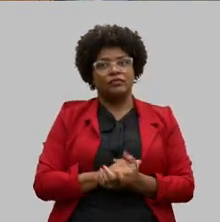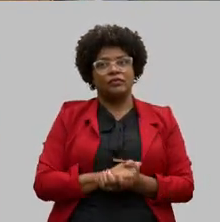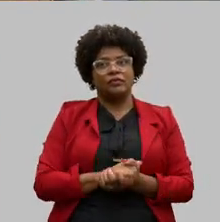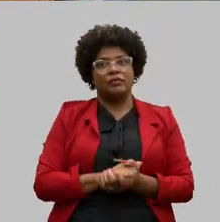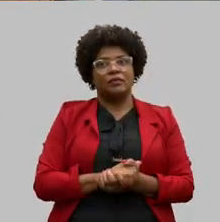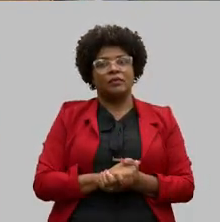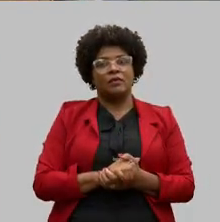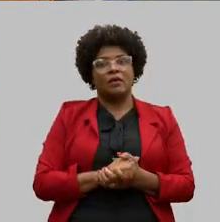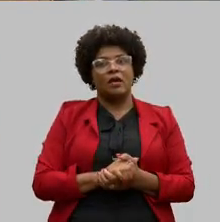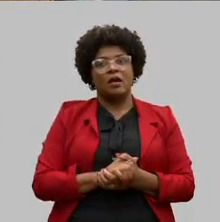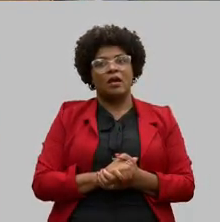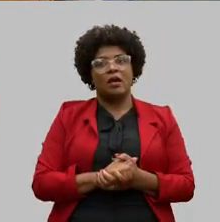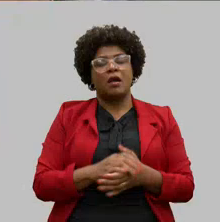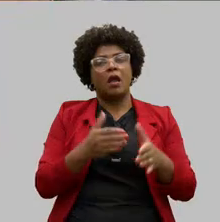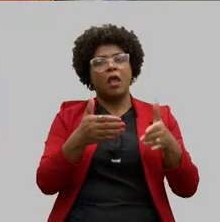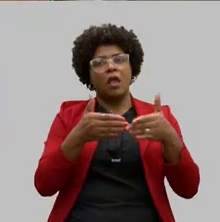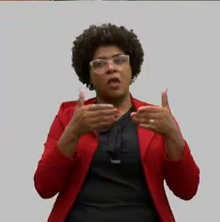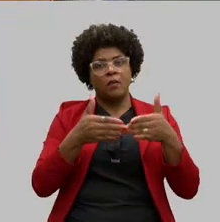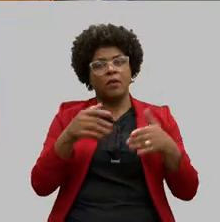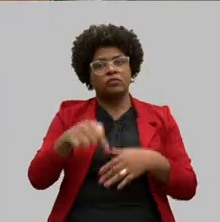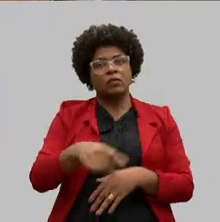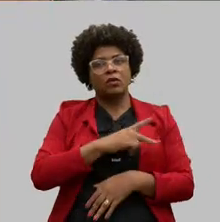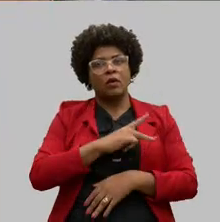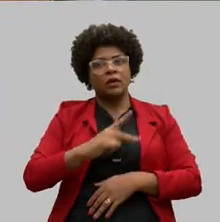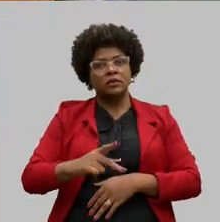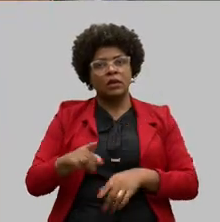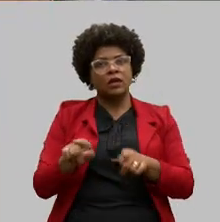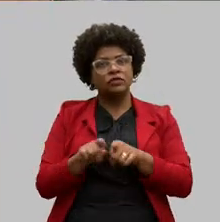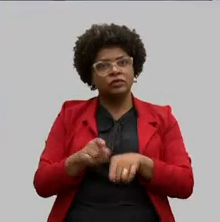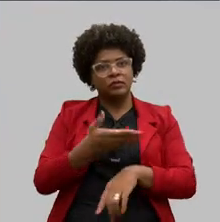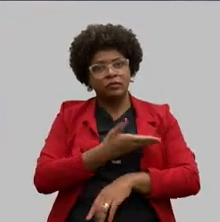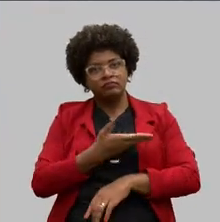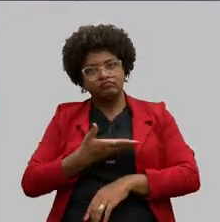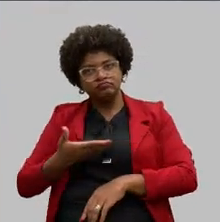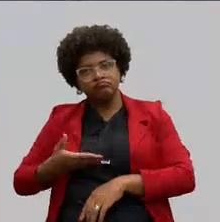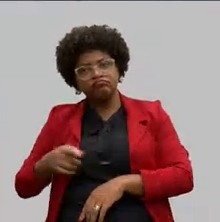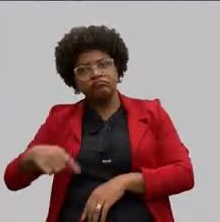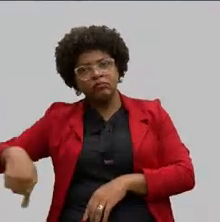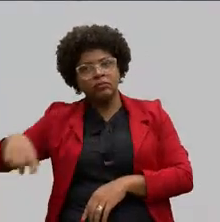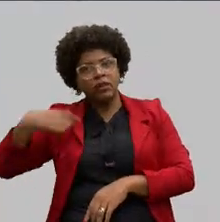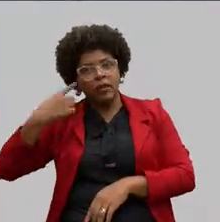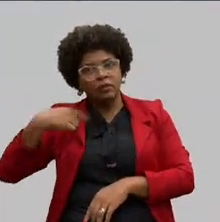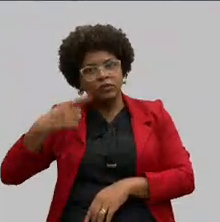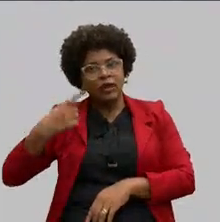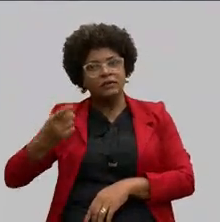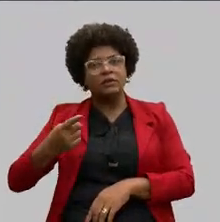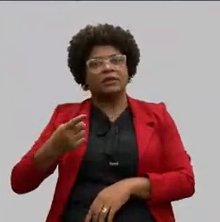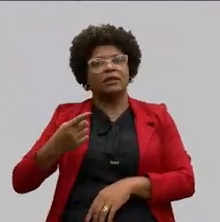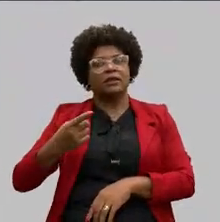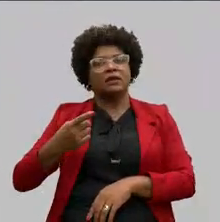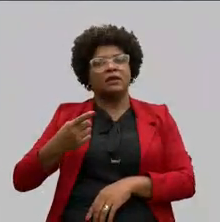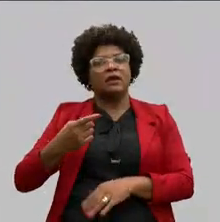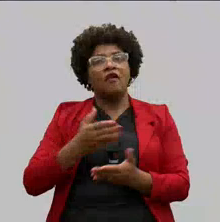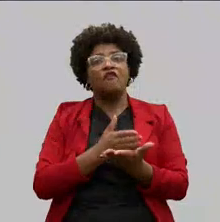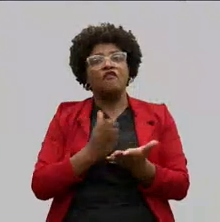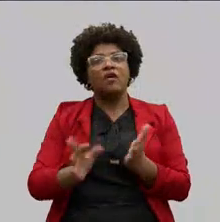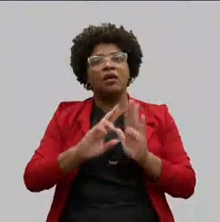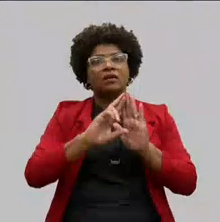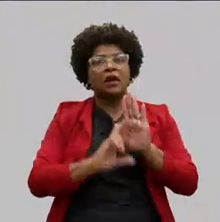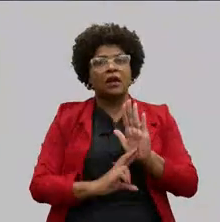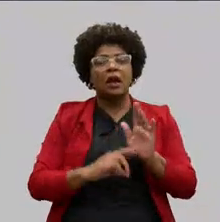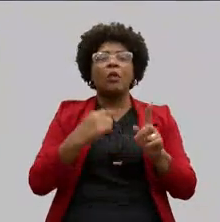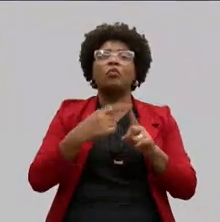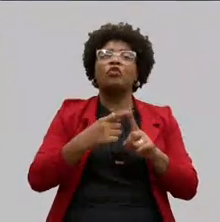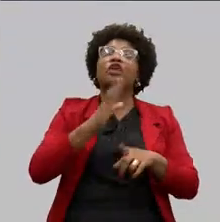gostaria de solicitar ao presidente e aos colegas deputados uma exceção à regra at Porque nós já praticamos essa